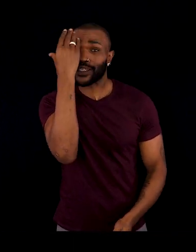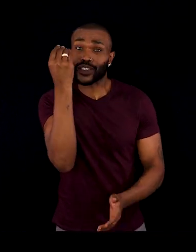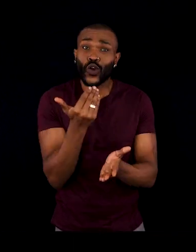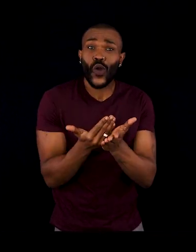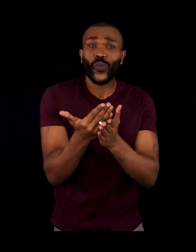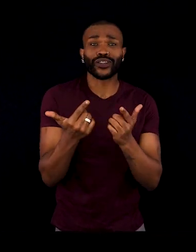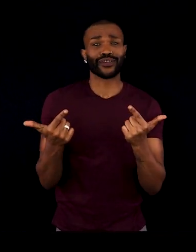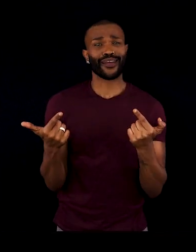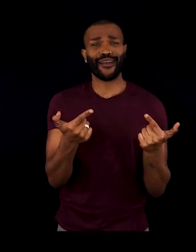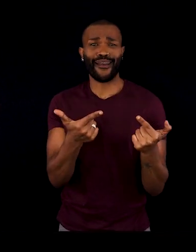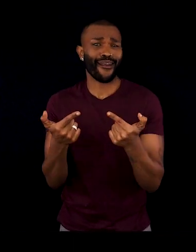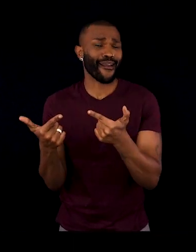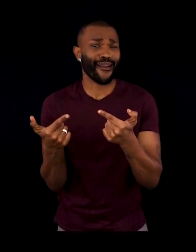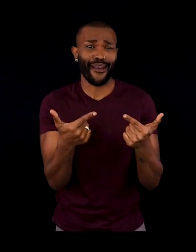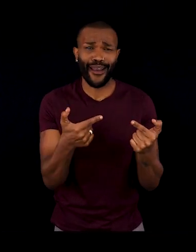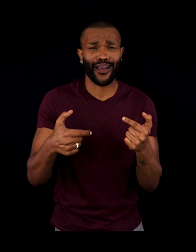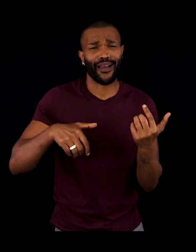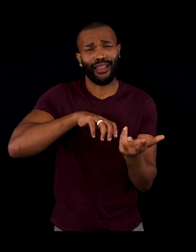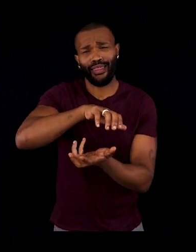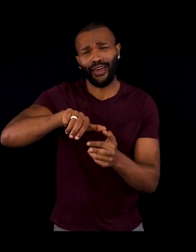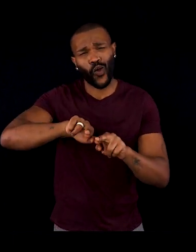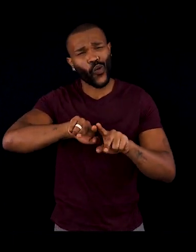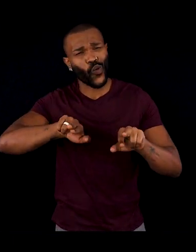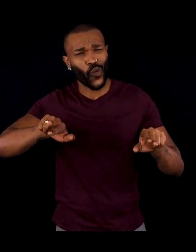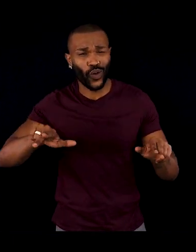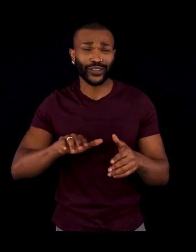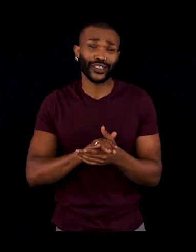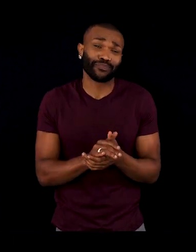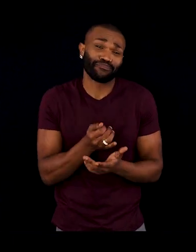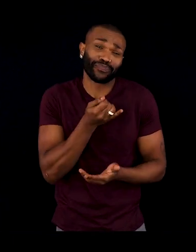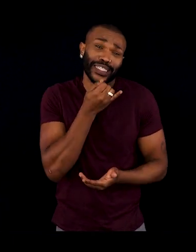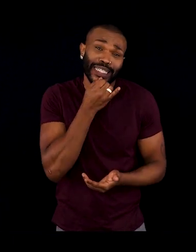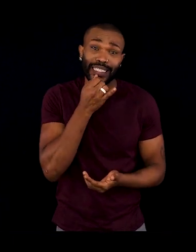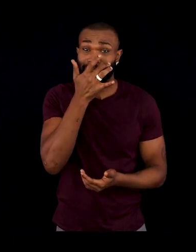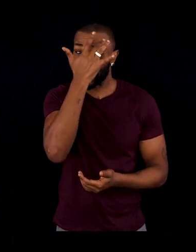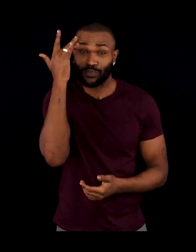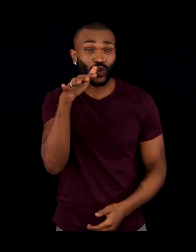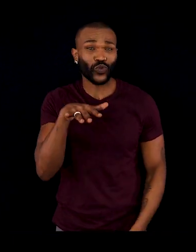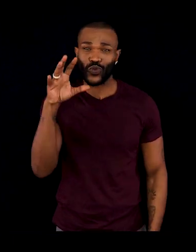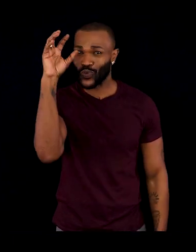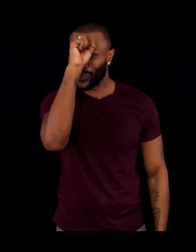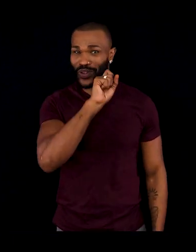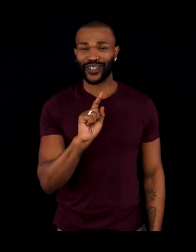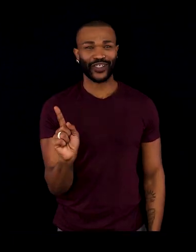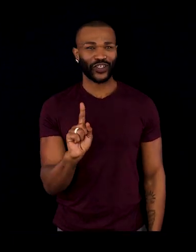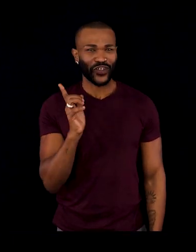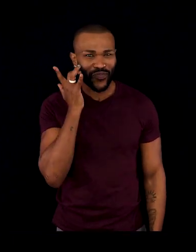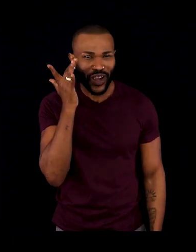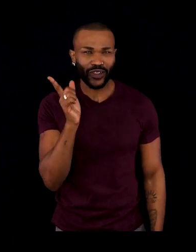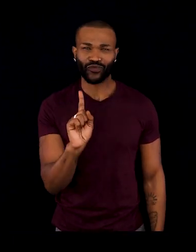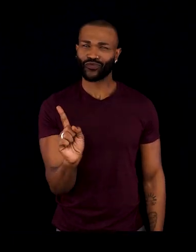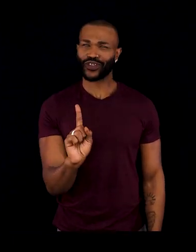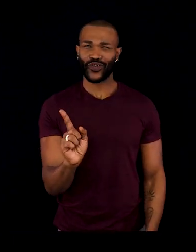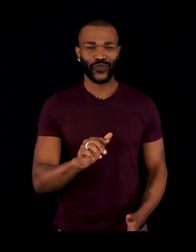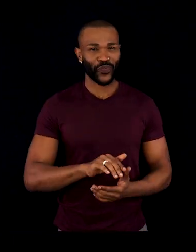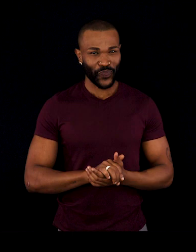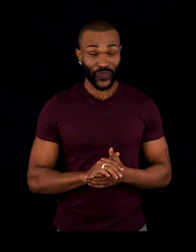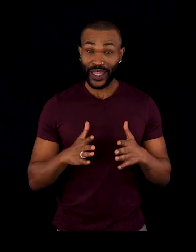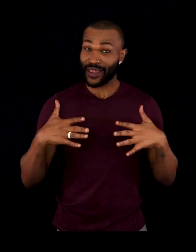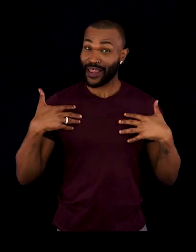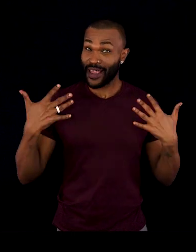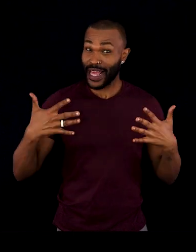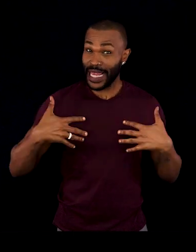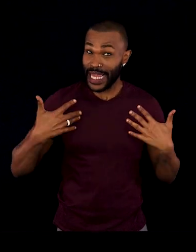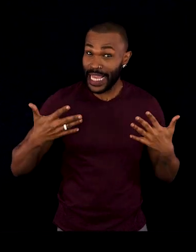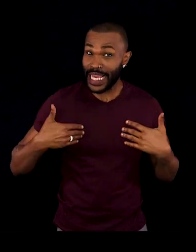começa a fazer guerra e tanta coisa, né? Pena. O homem não aprende. Não é fácil. A alegria